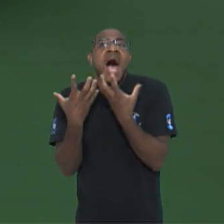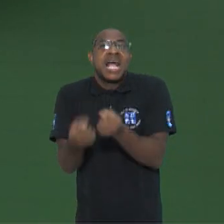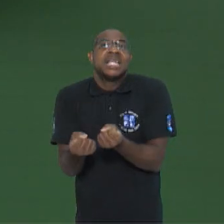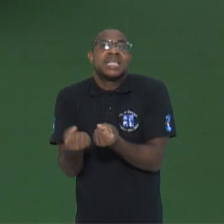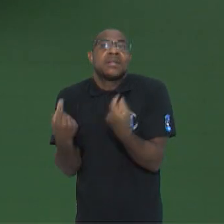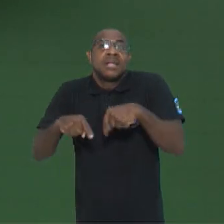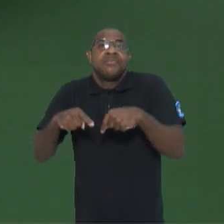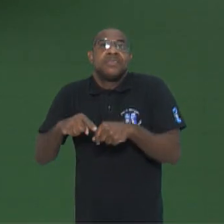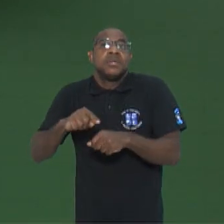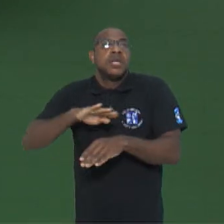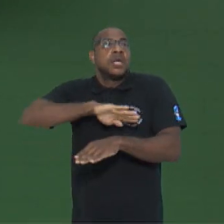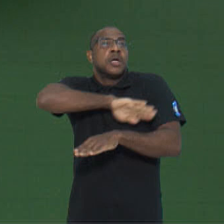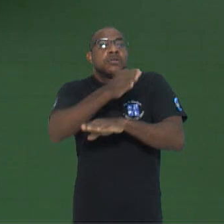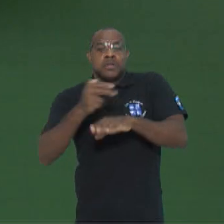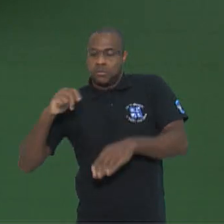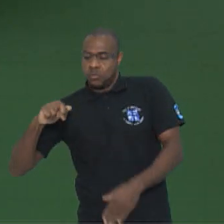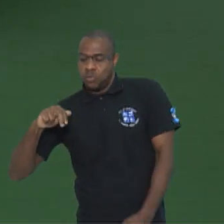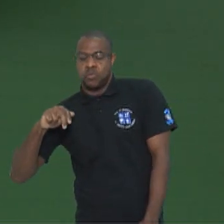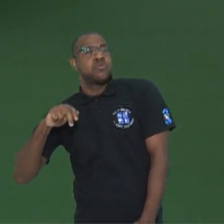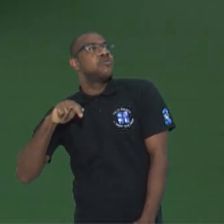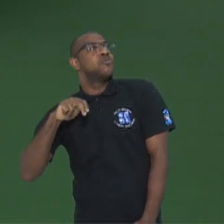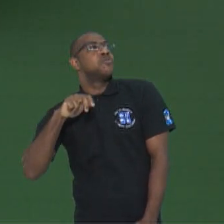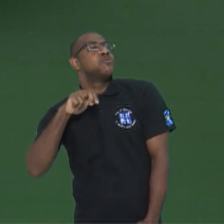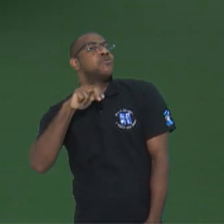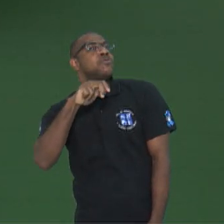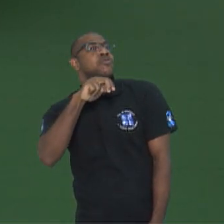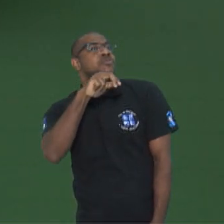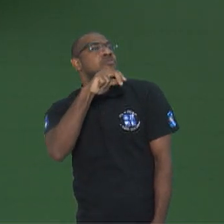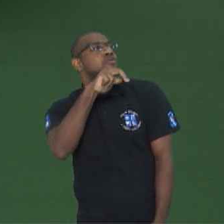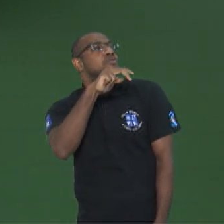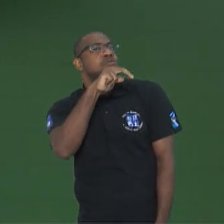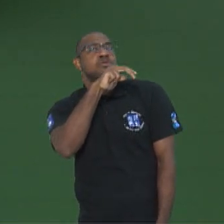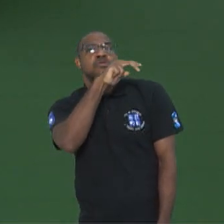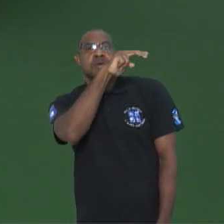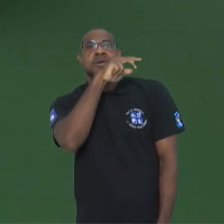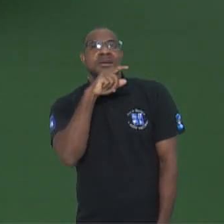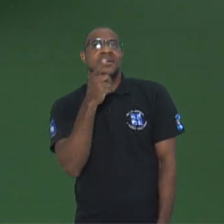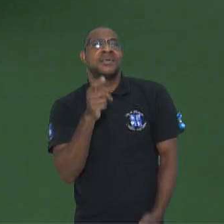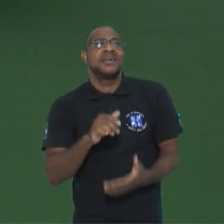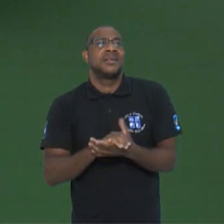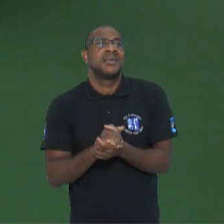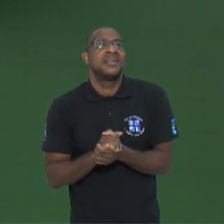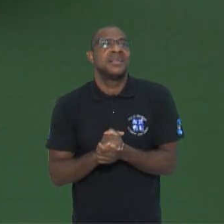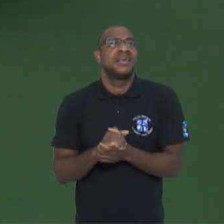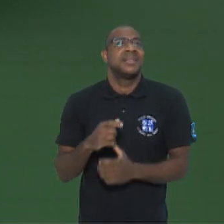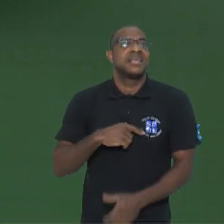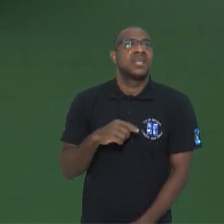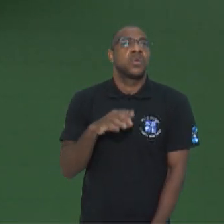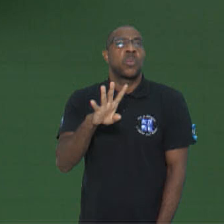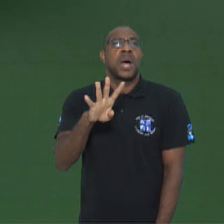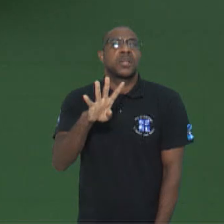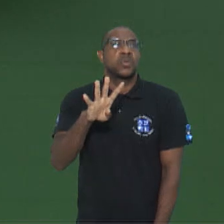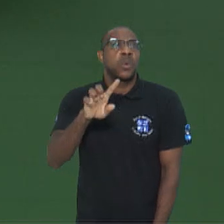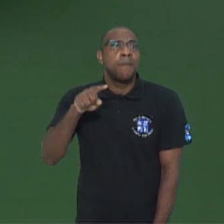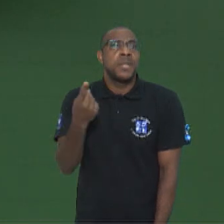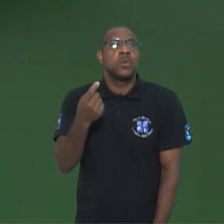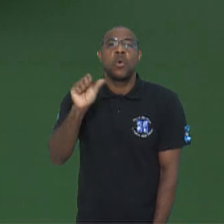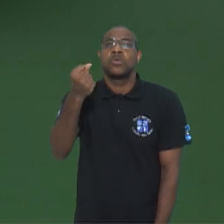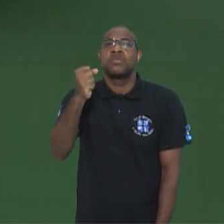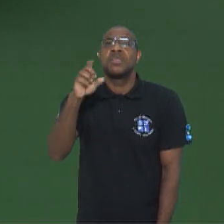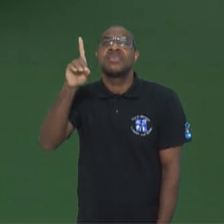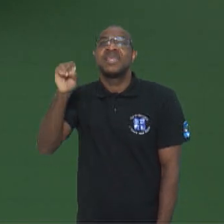esse desafio proposto pelo geólogo e subiram o Mont Blanc, que tem uma altitude de 4.810 metros, que fica nos